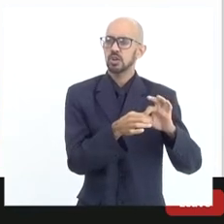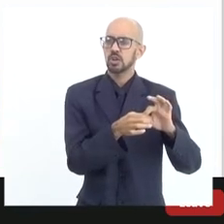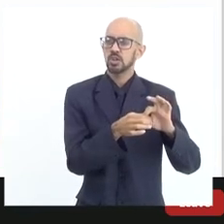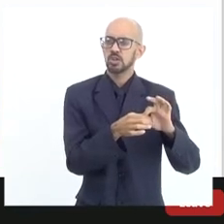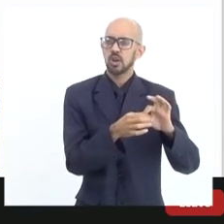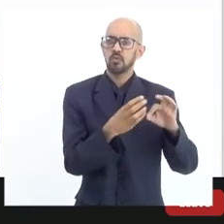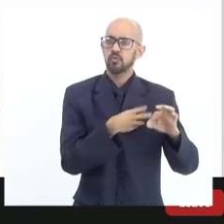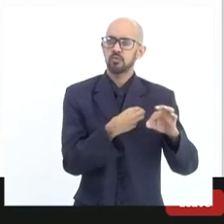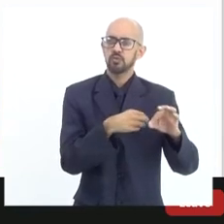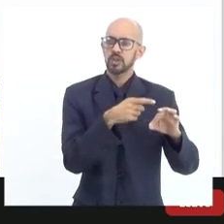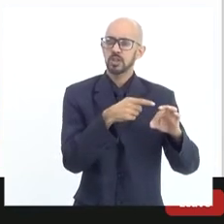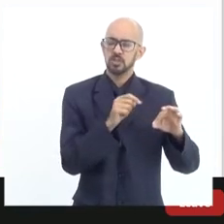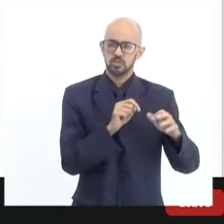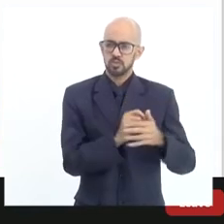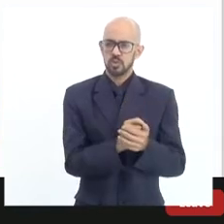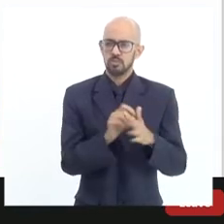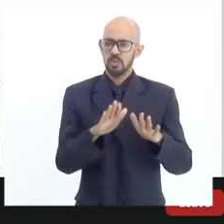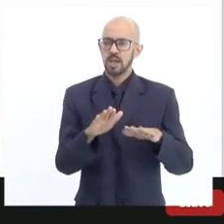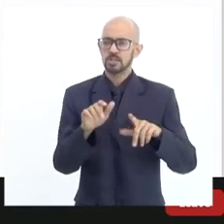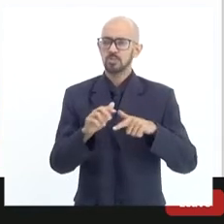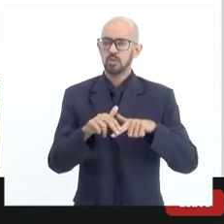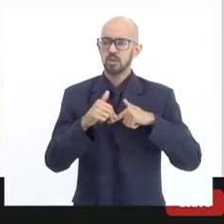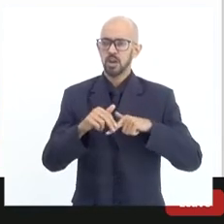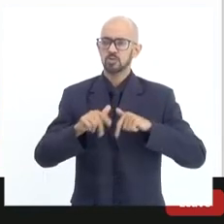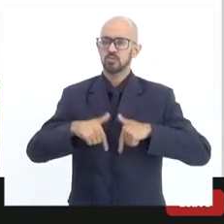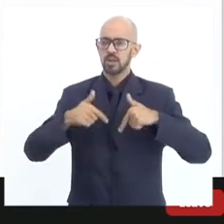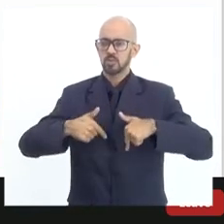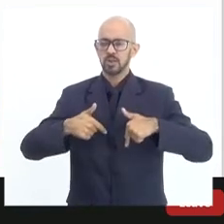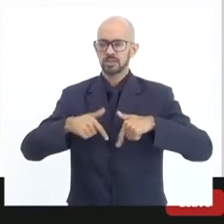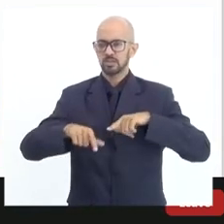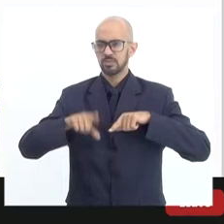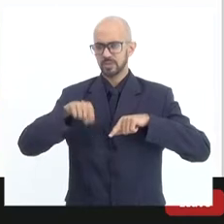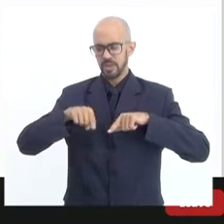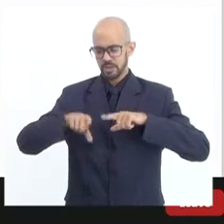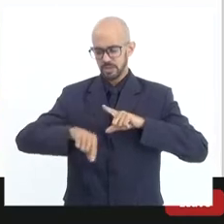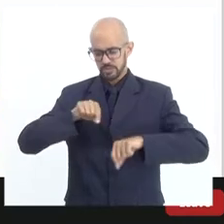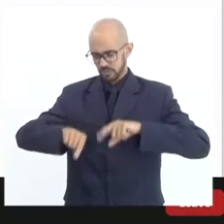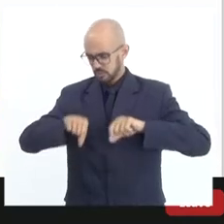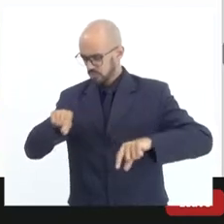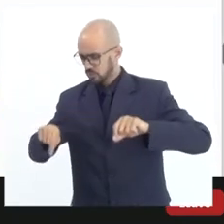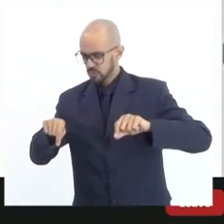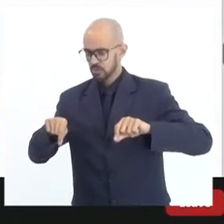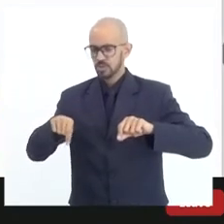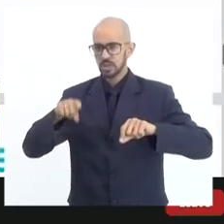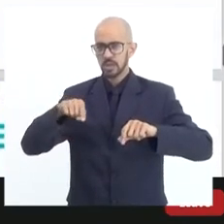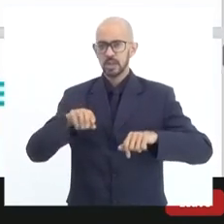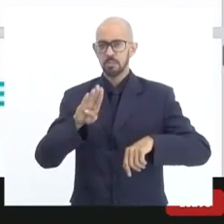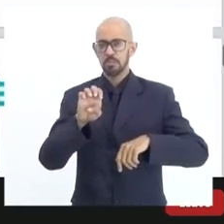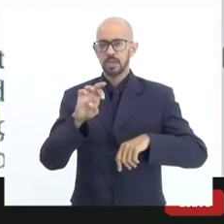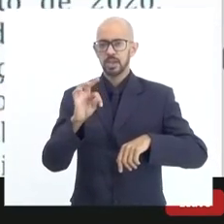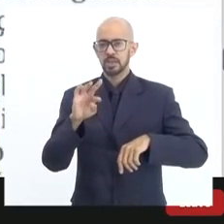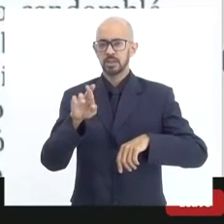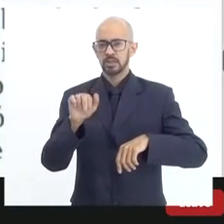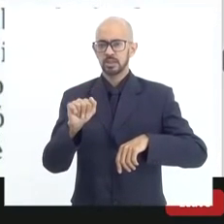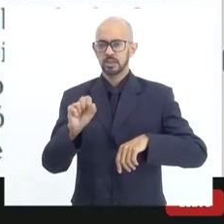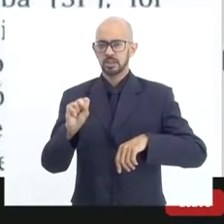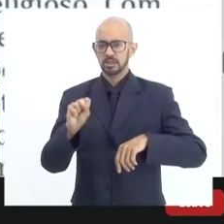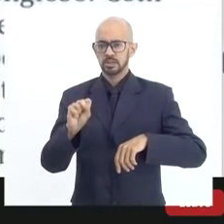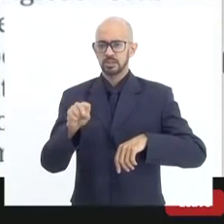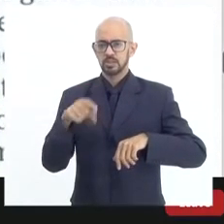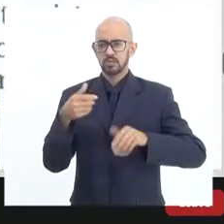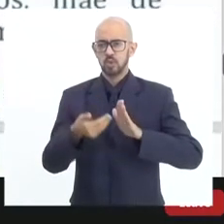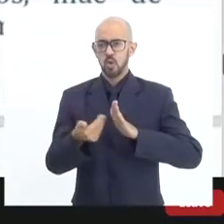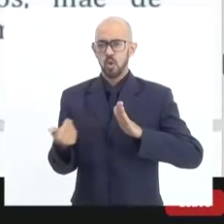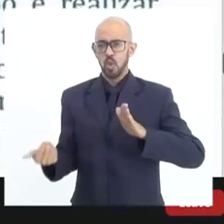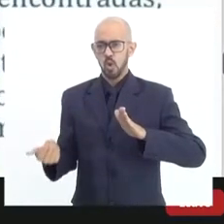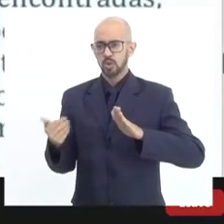é mas como a atuação discriminadora é seletiva, né? Então, a Beatriz ficou longe da sua mãe, depois ganhou a guarda